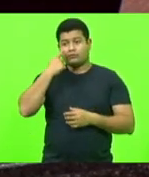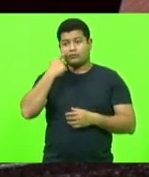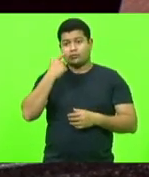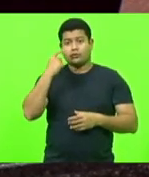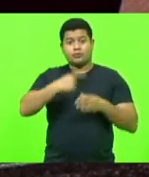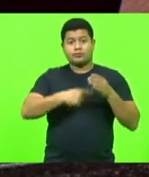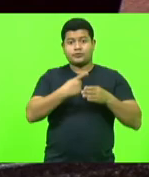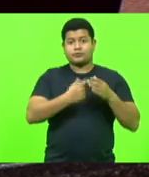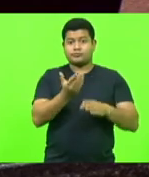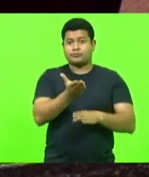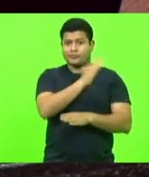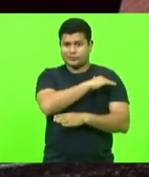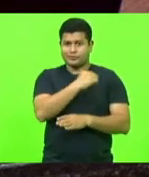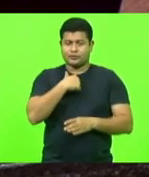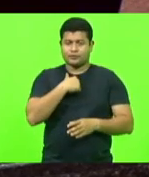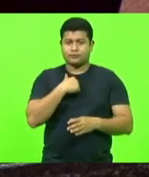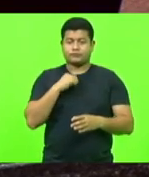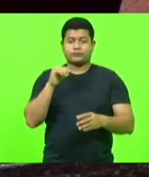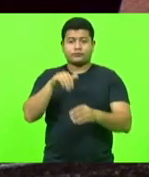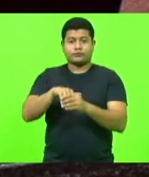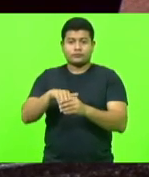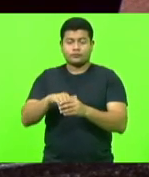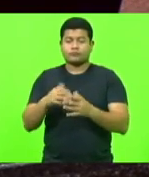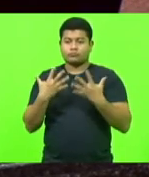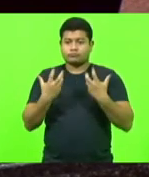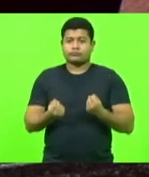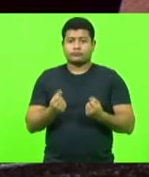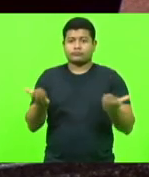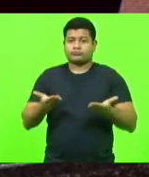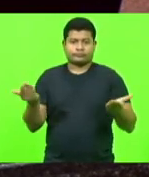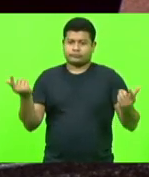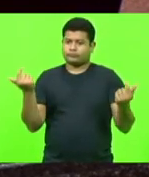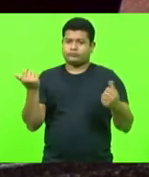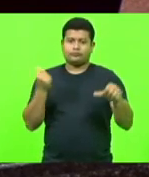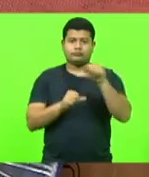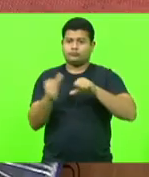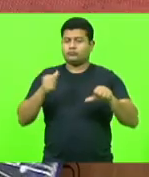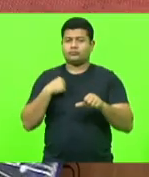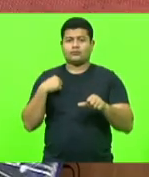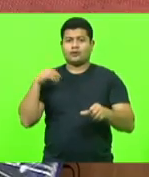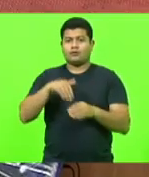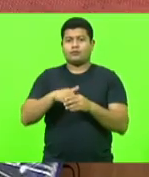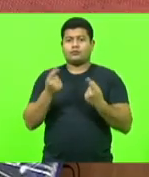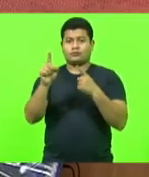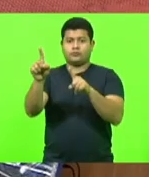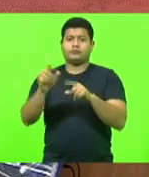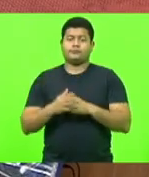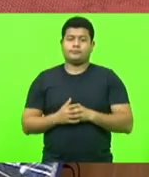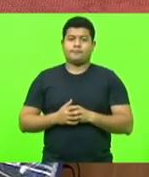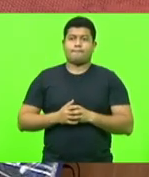mas minha posição no plenário é de encaminhamento contrário à aprovação. É assim, senhor presidente.